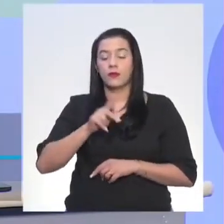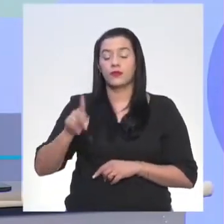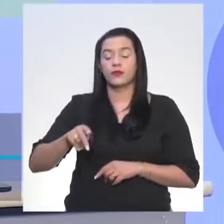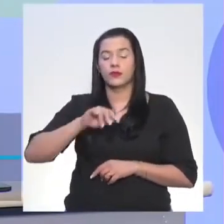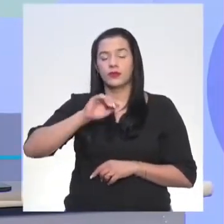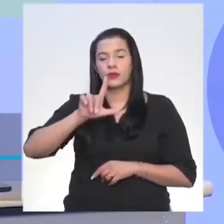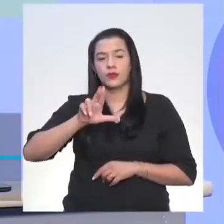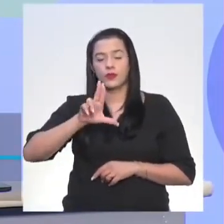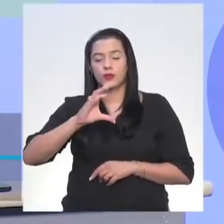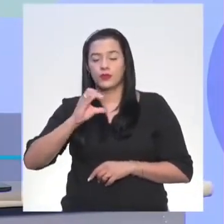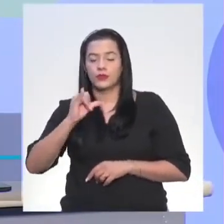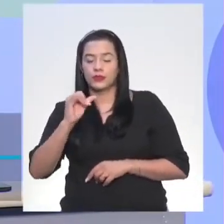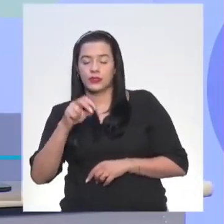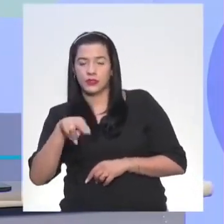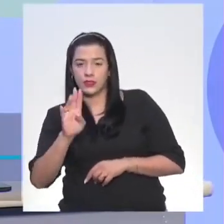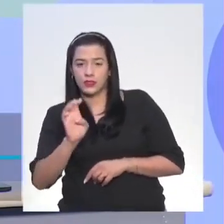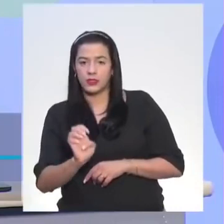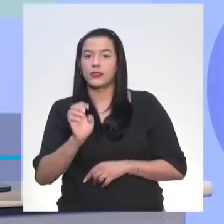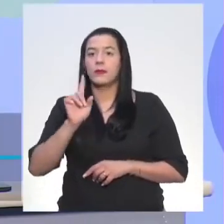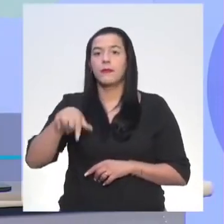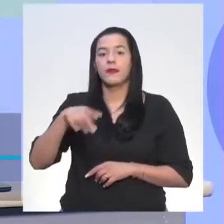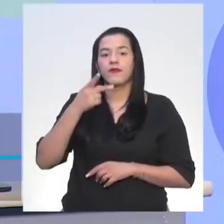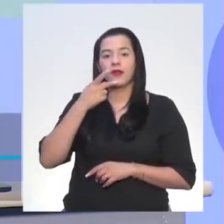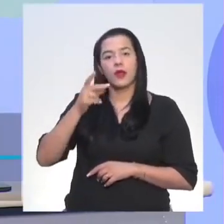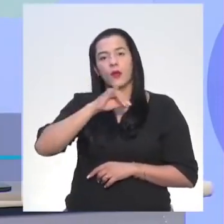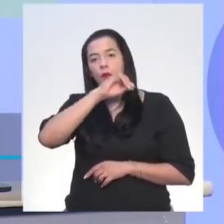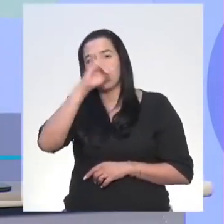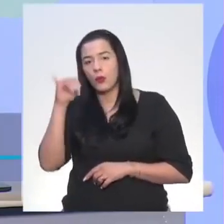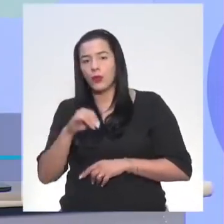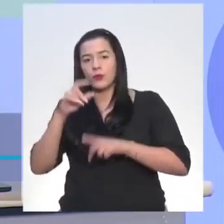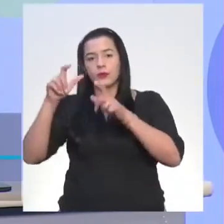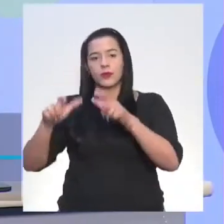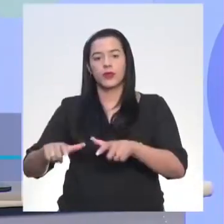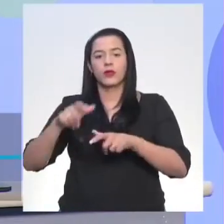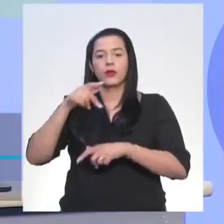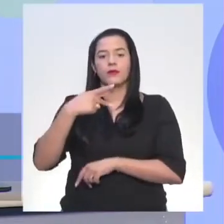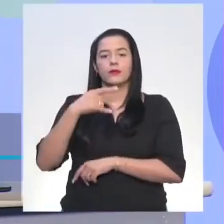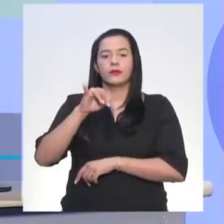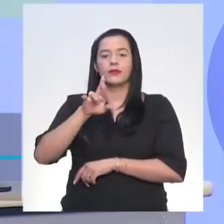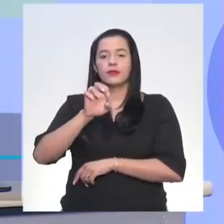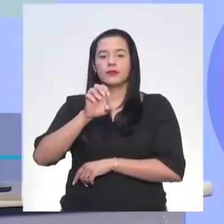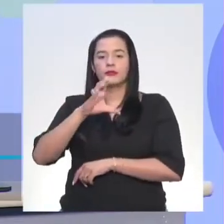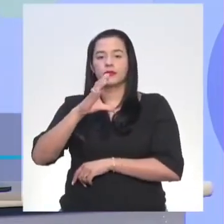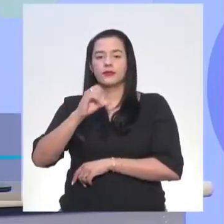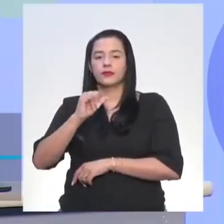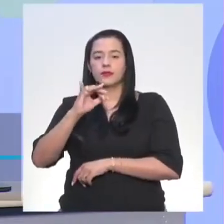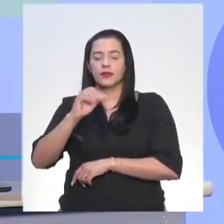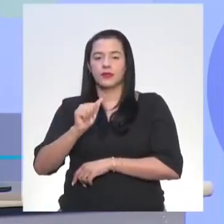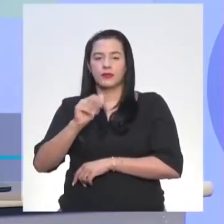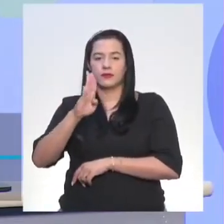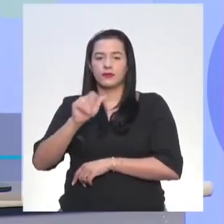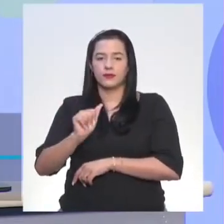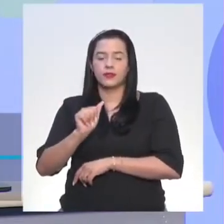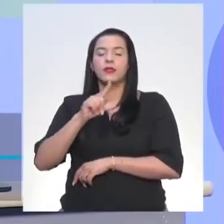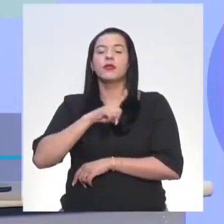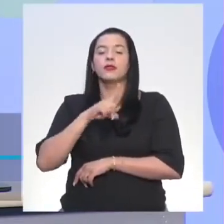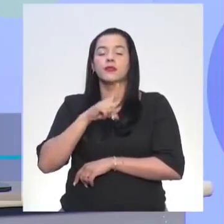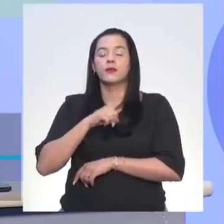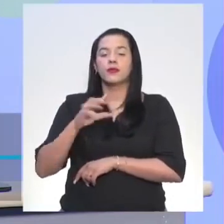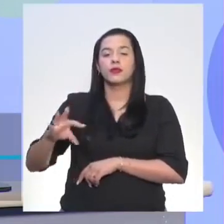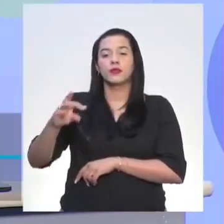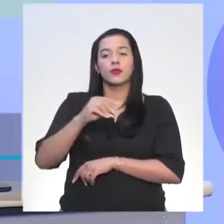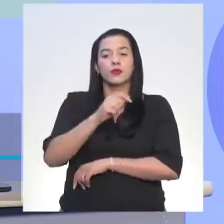falando para dar um alô para Piracicaba, para o PEI Augusto Sais, e para pedir para que os alunos façam as